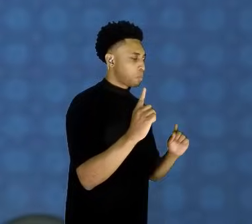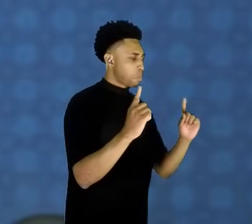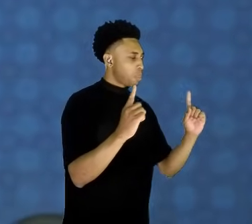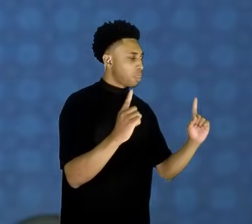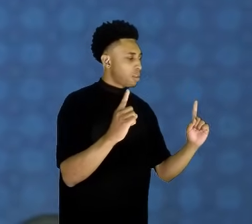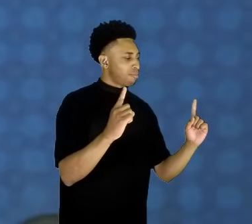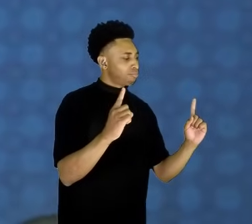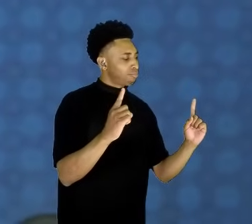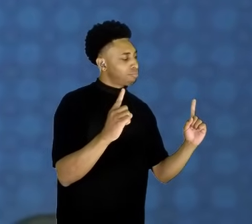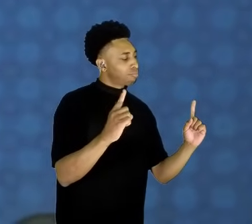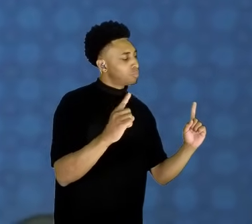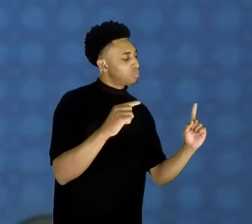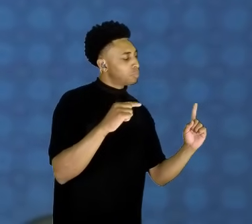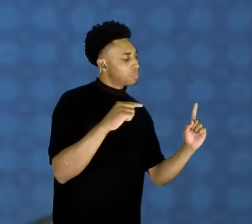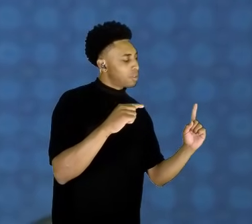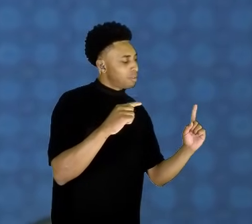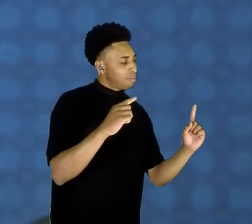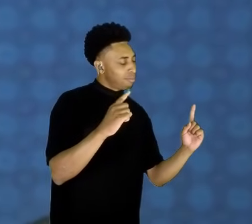Ela ajoelha para adorar.